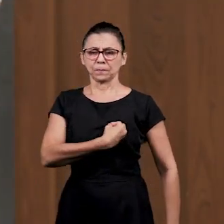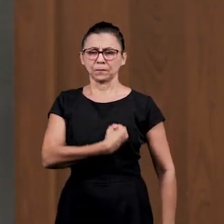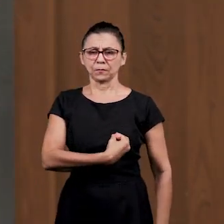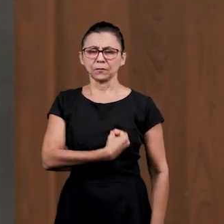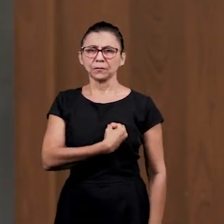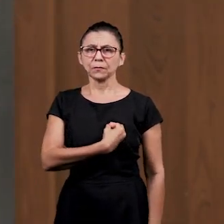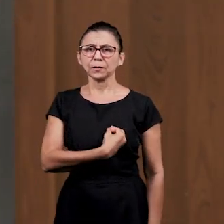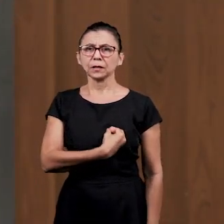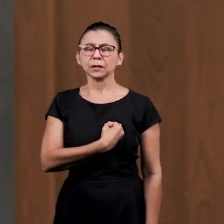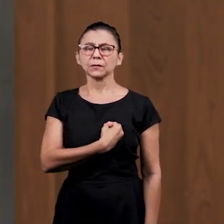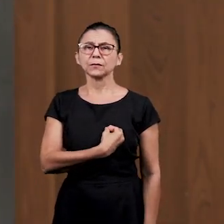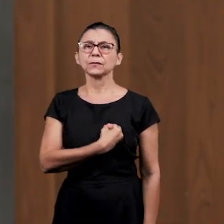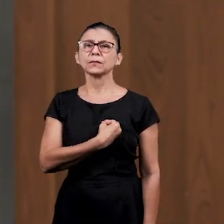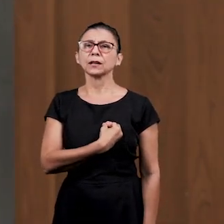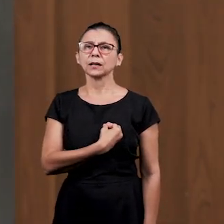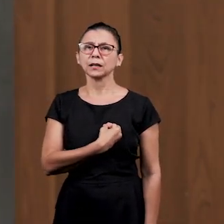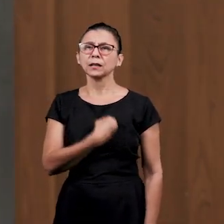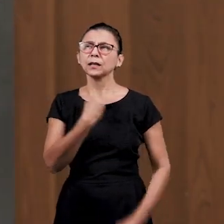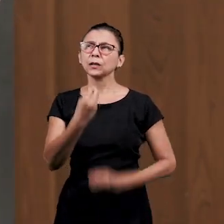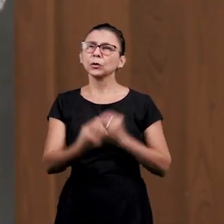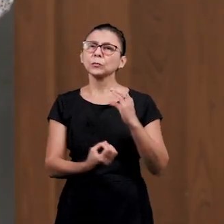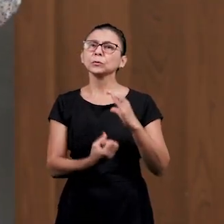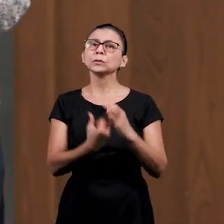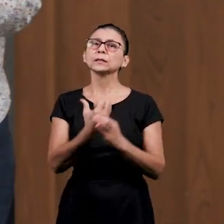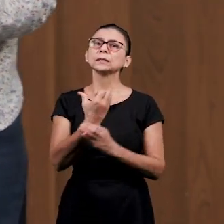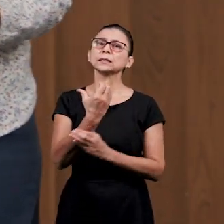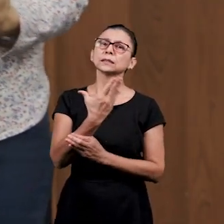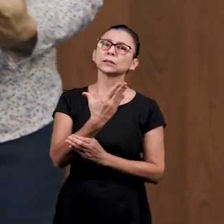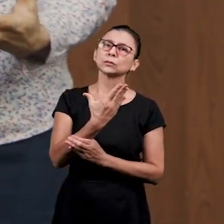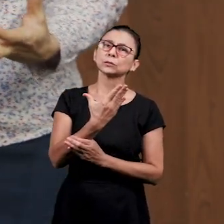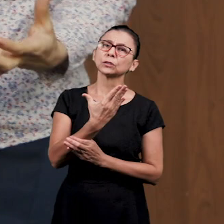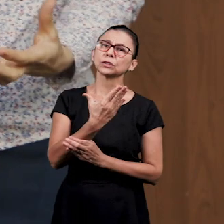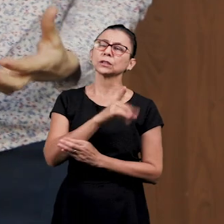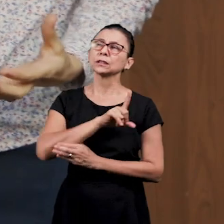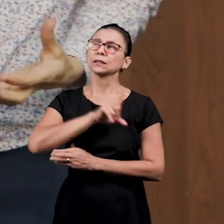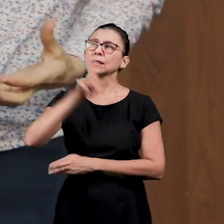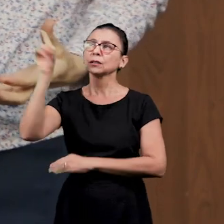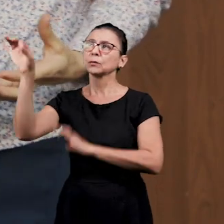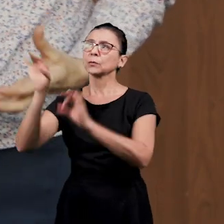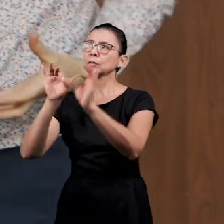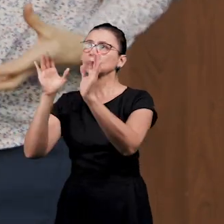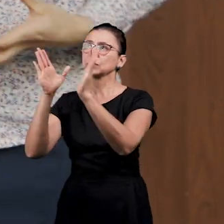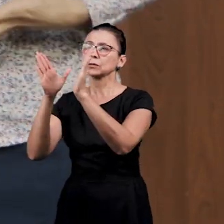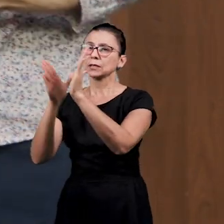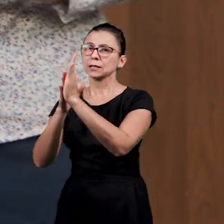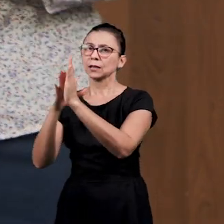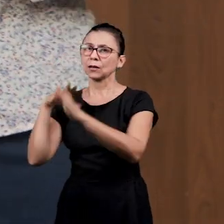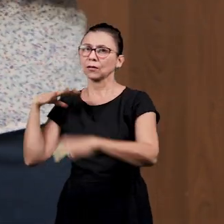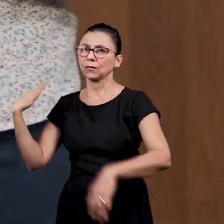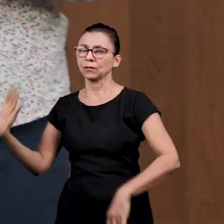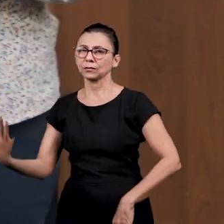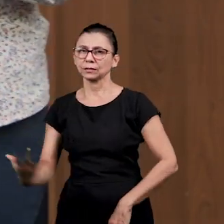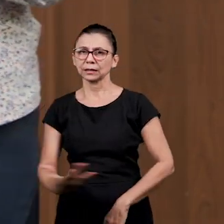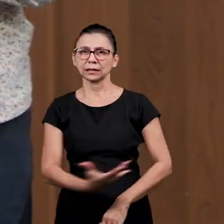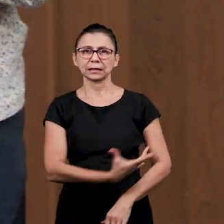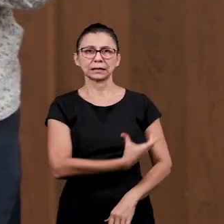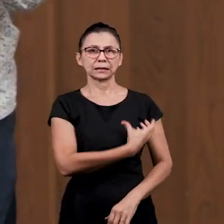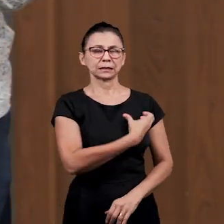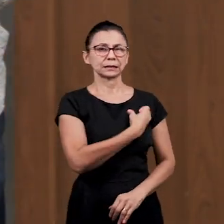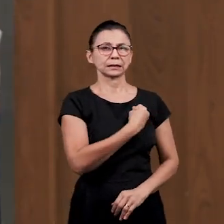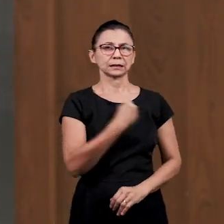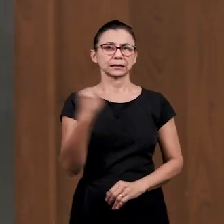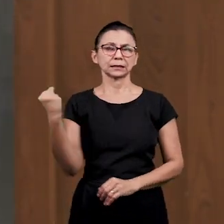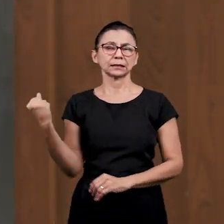ela vem da obra redentora, entra na obra criadora para levar o homem